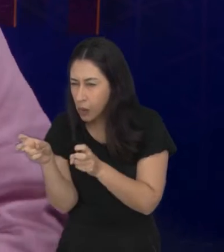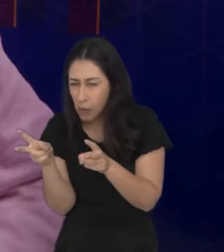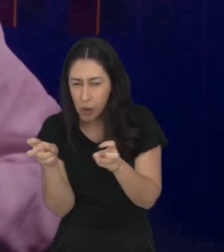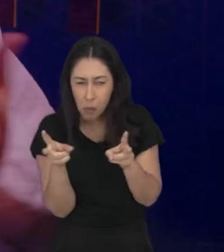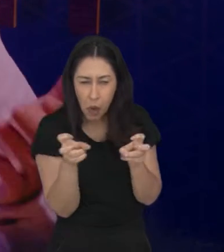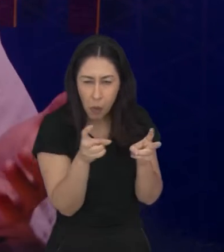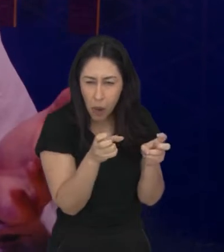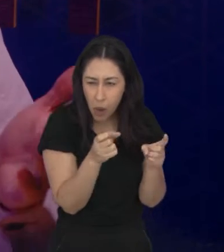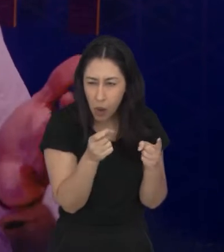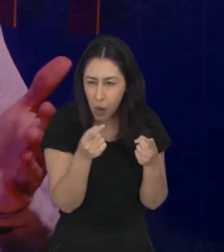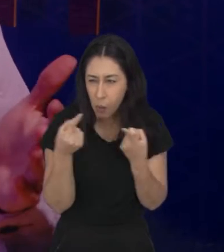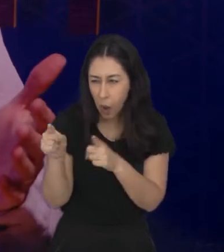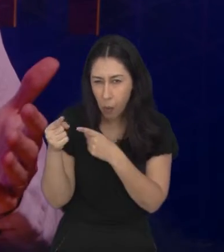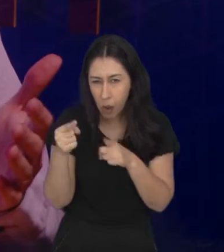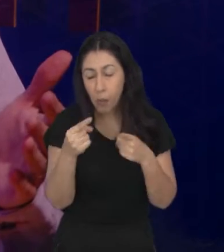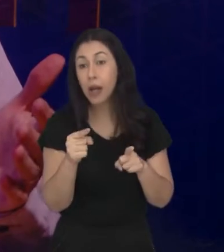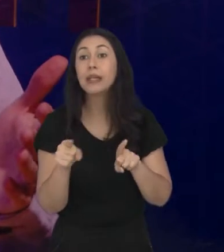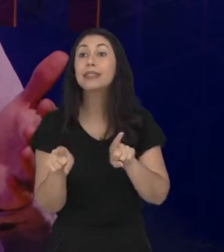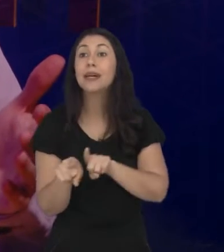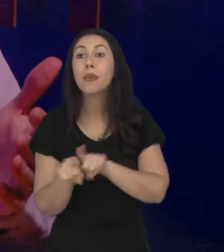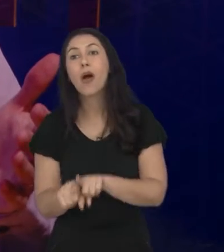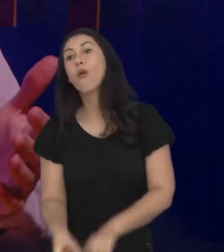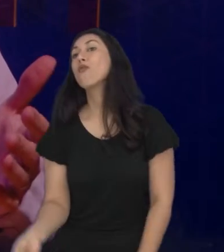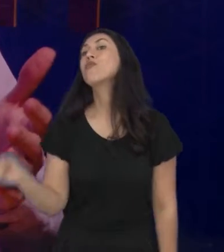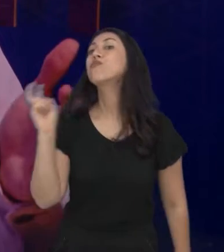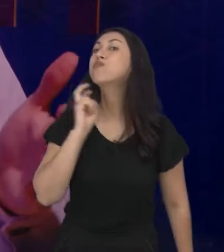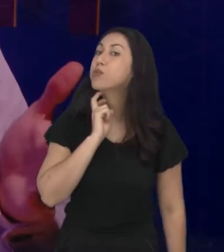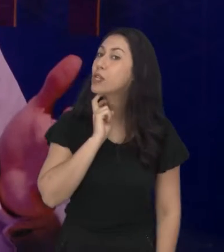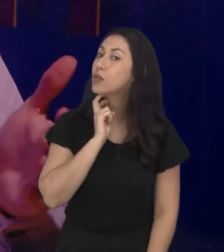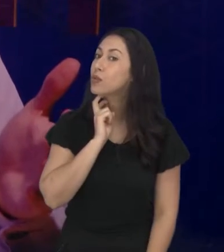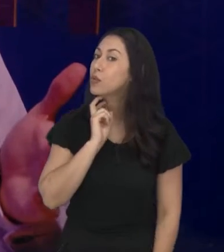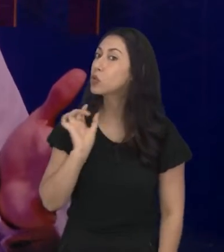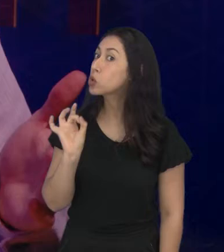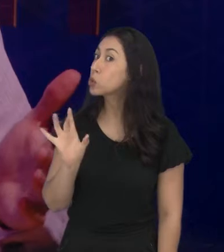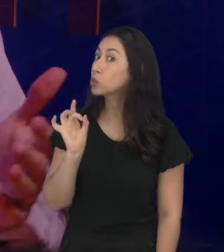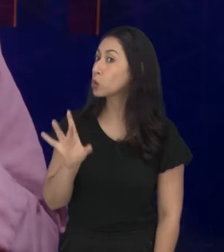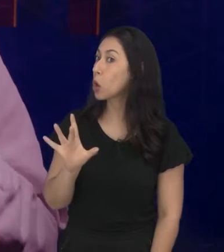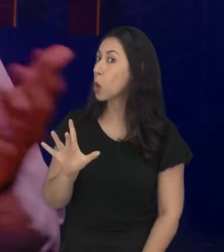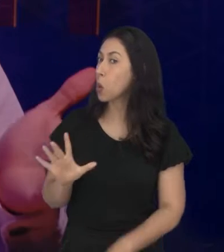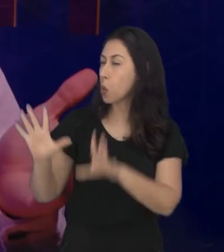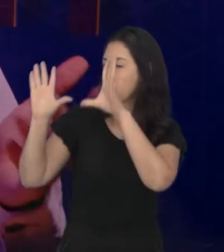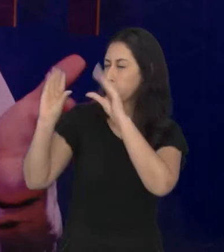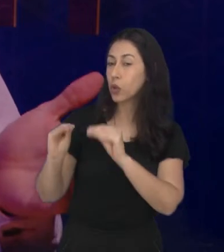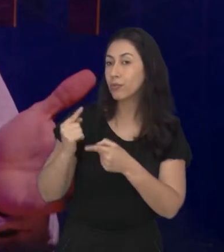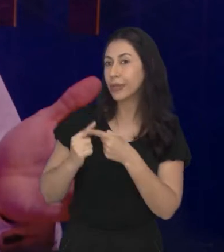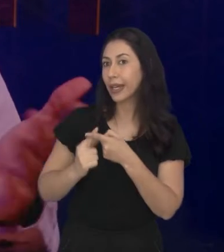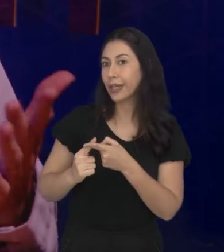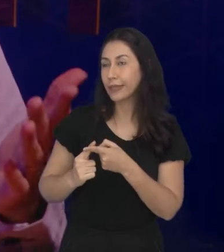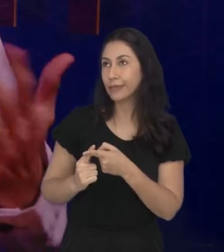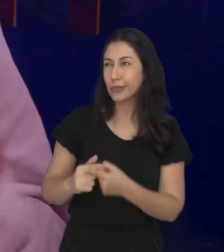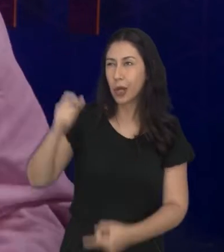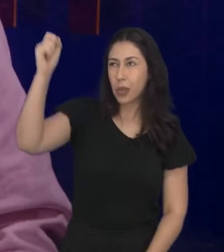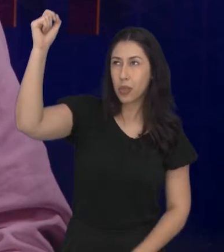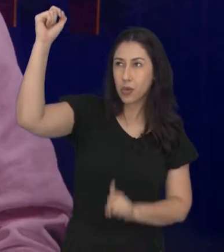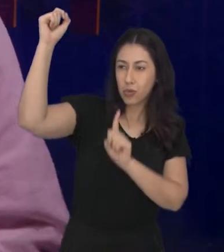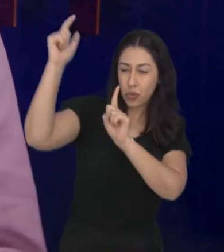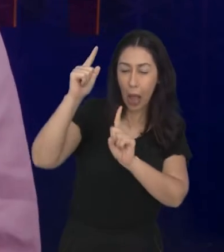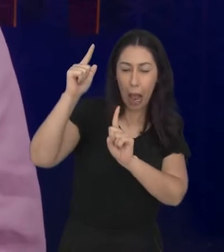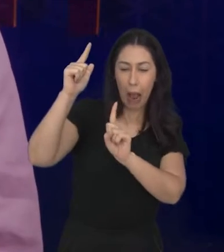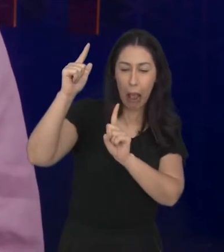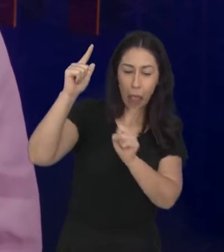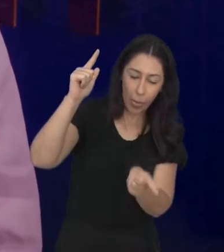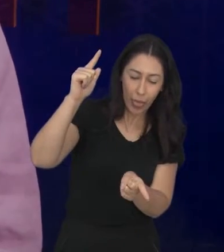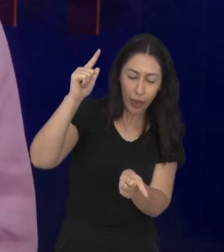noite. Ou o pessoal, os vampiros aí que só funcionam à noite, né? Porque de dia não pode sair no sol,